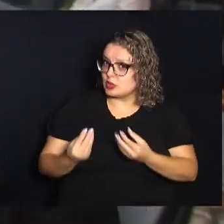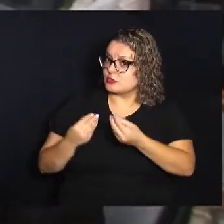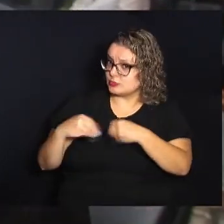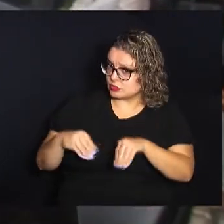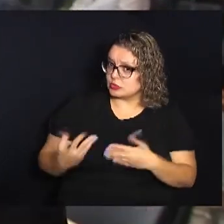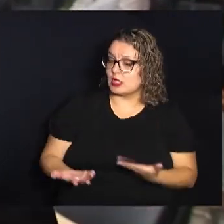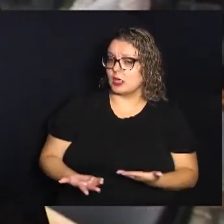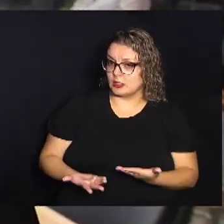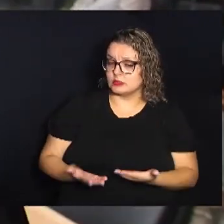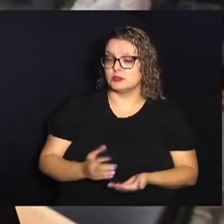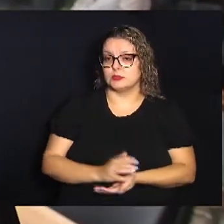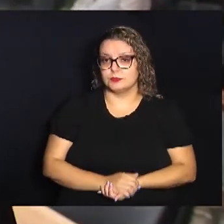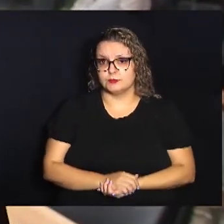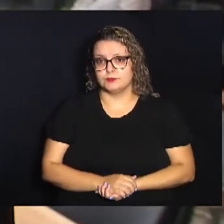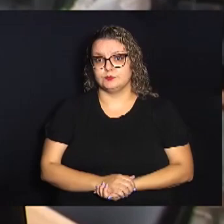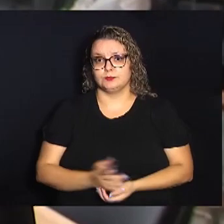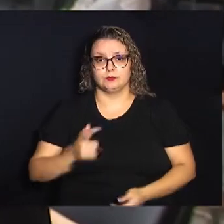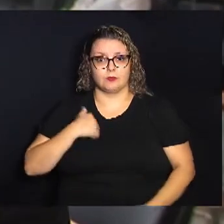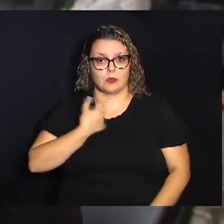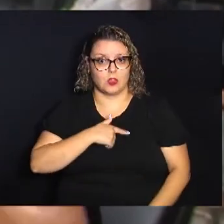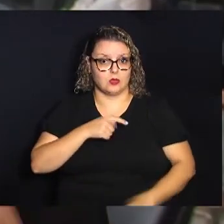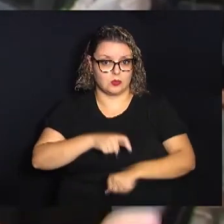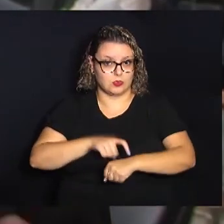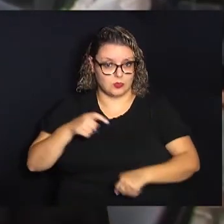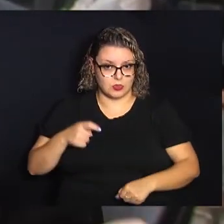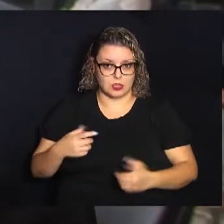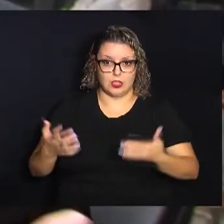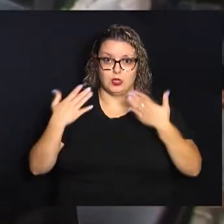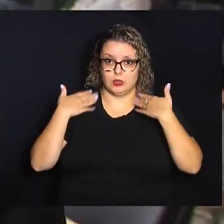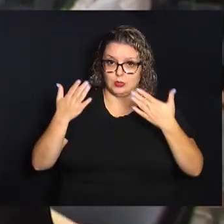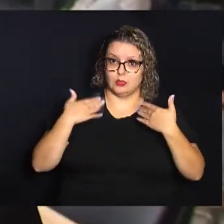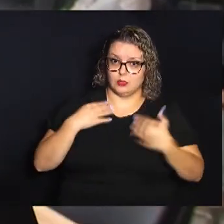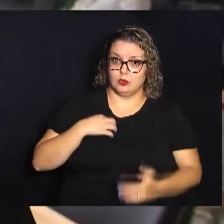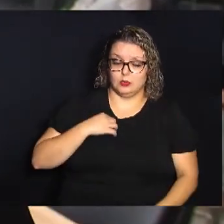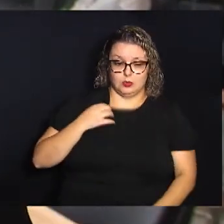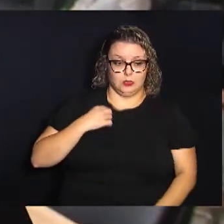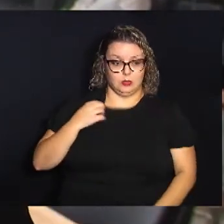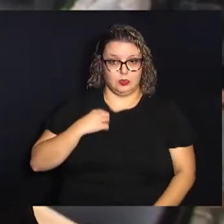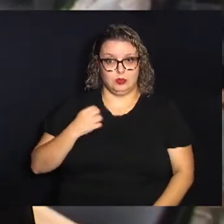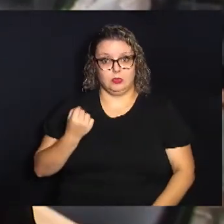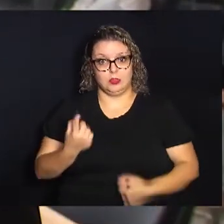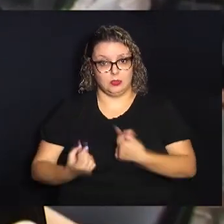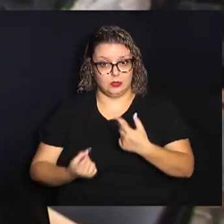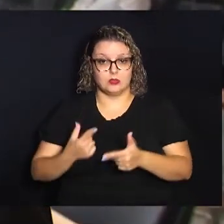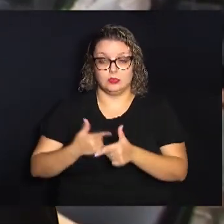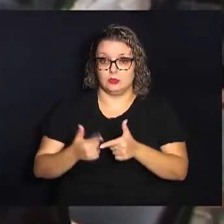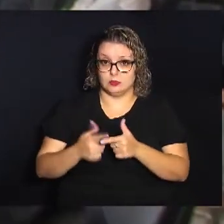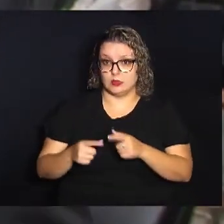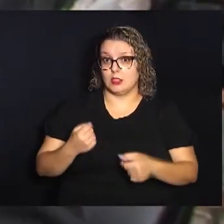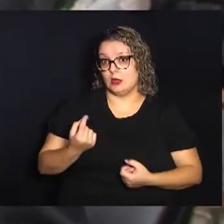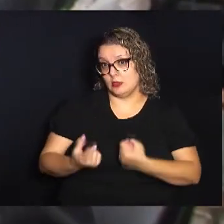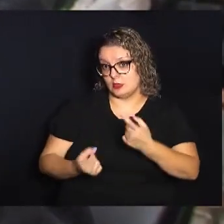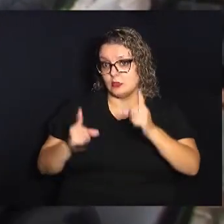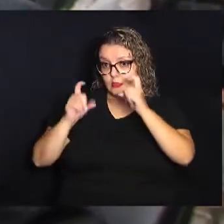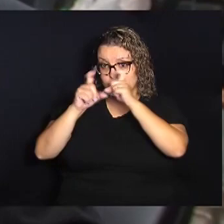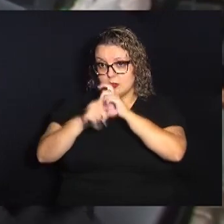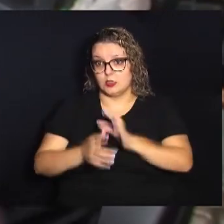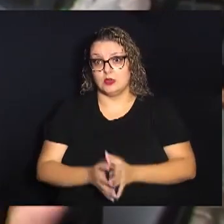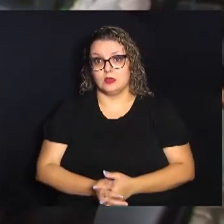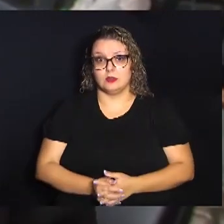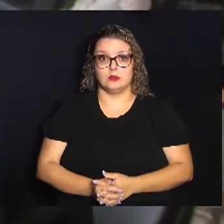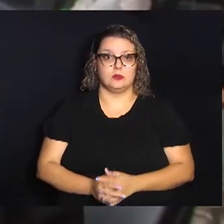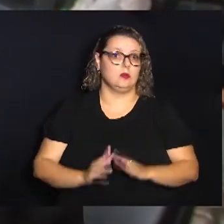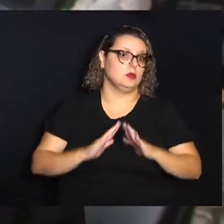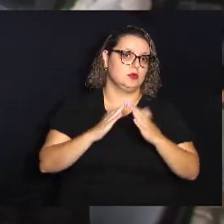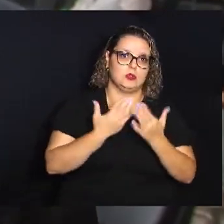prejudicado. Nós somos de um tempo em que o calor às vezes provocava algum transtorno, alguma dificuldade, né? Em escolas que não